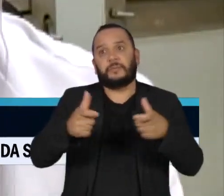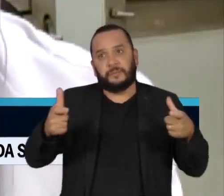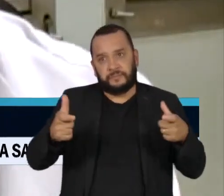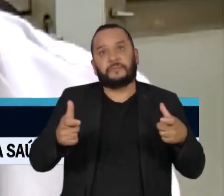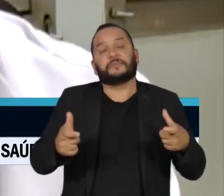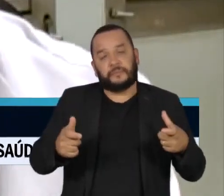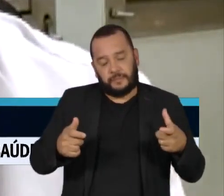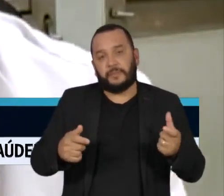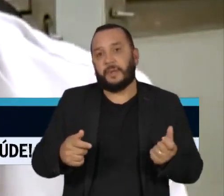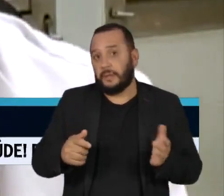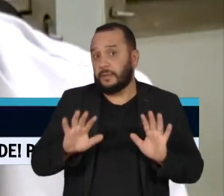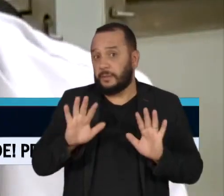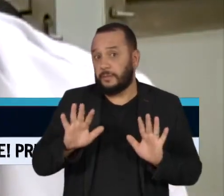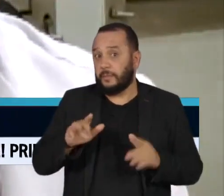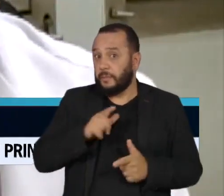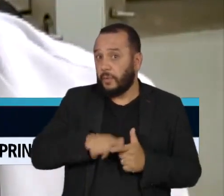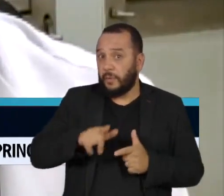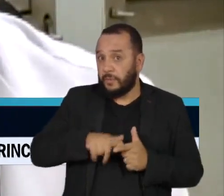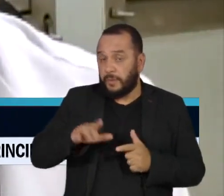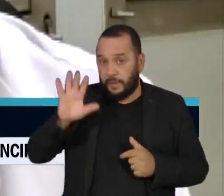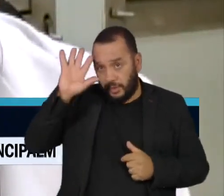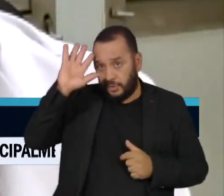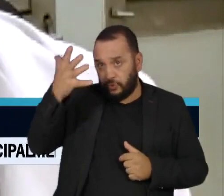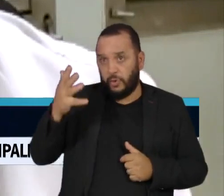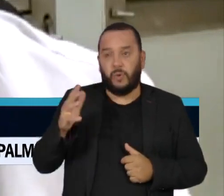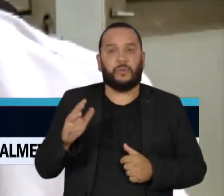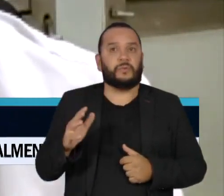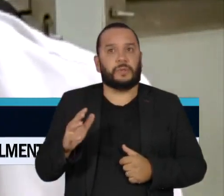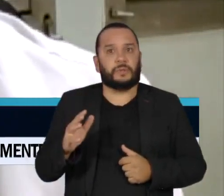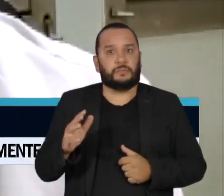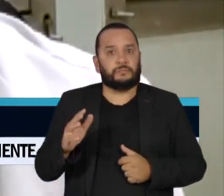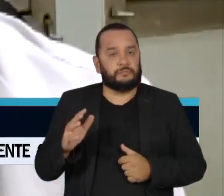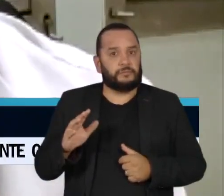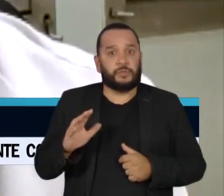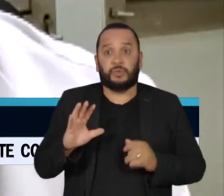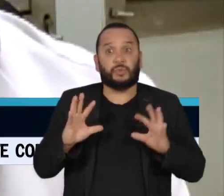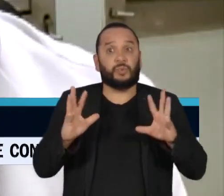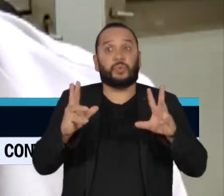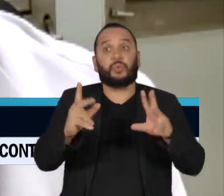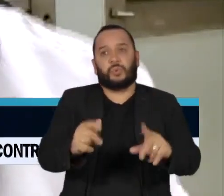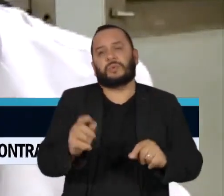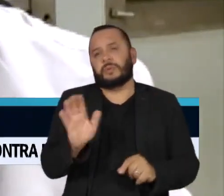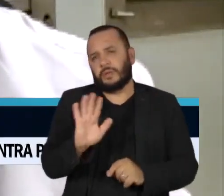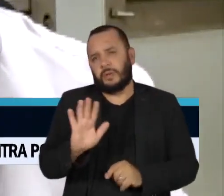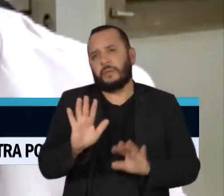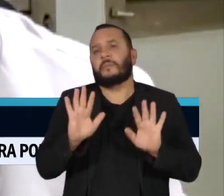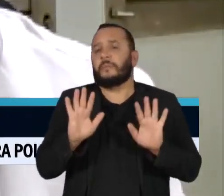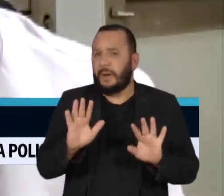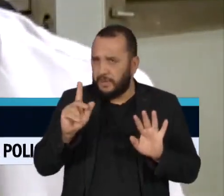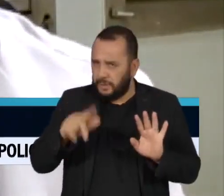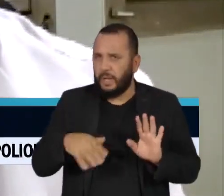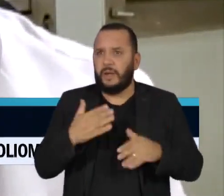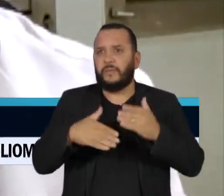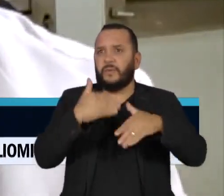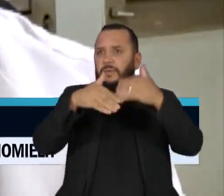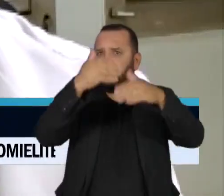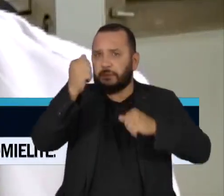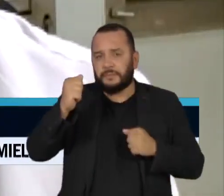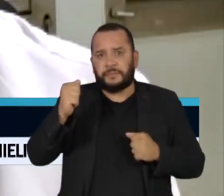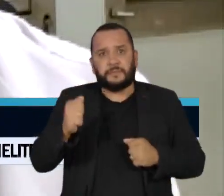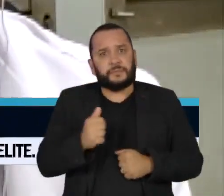importante que ela não resolve o problema evidentemente na sua plenitude mas já é uma grande evolução para quem não tem